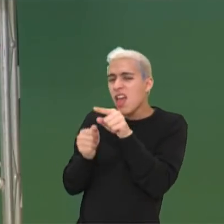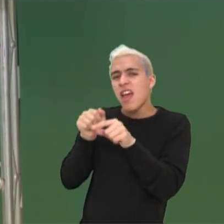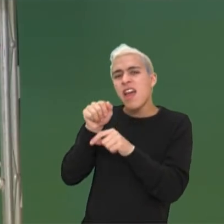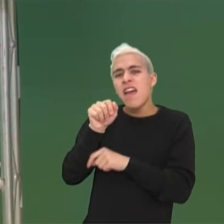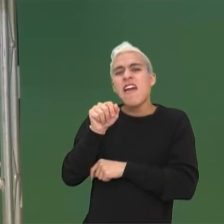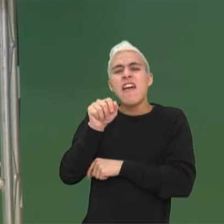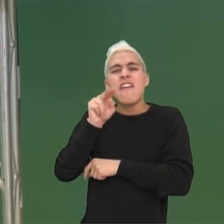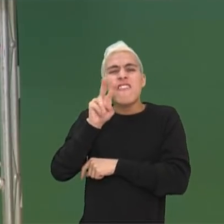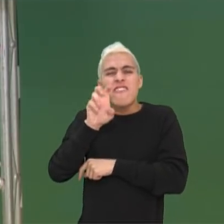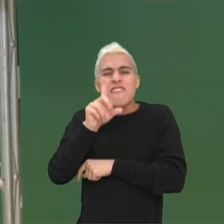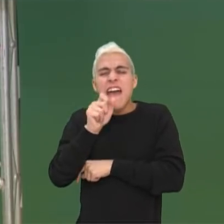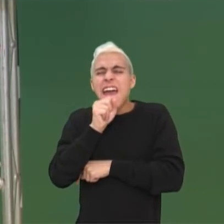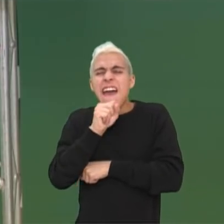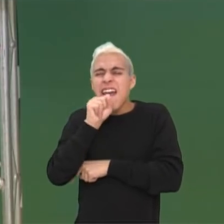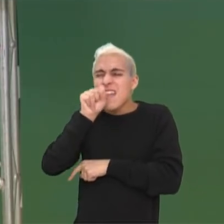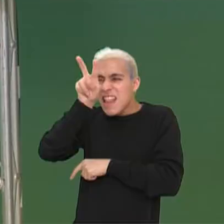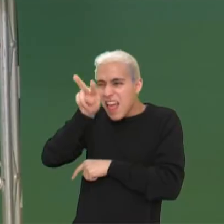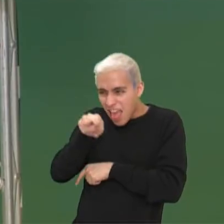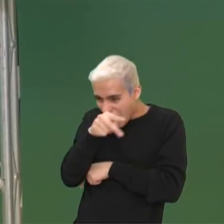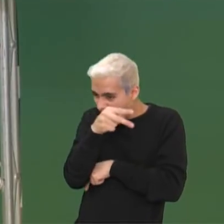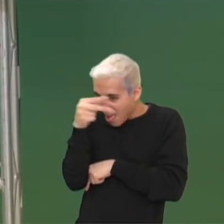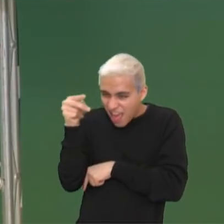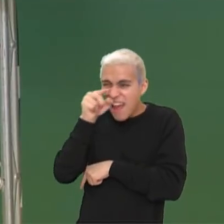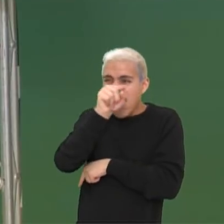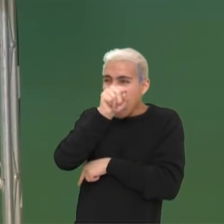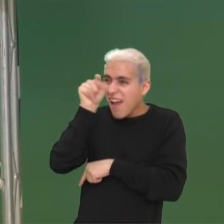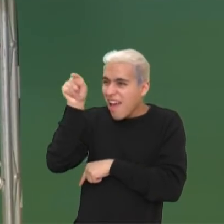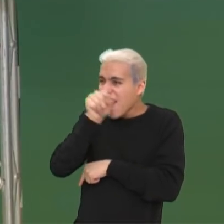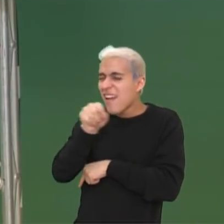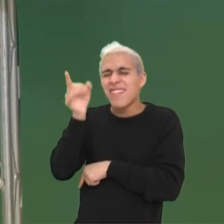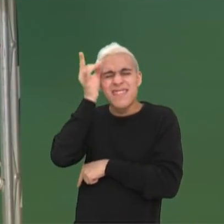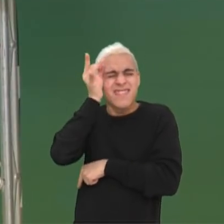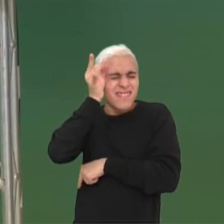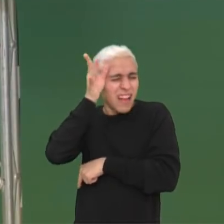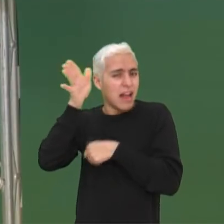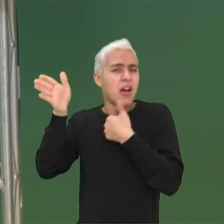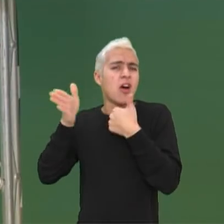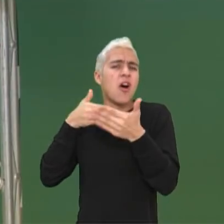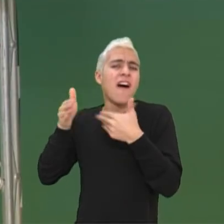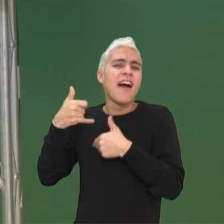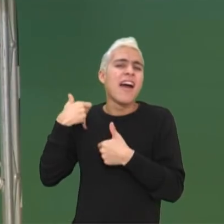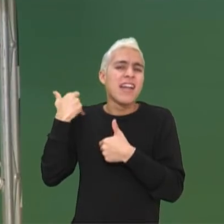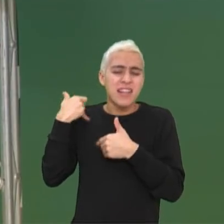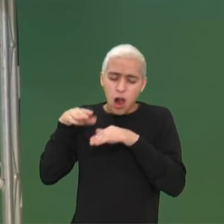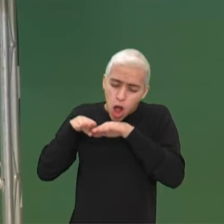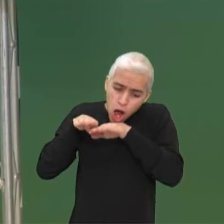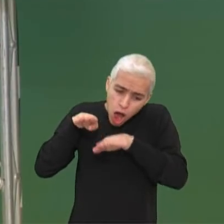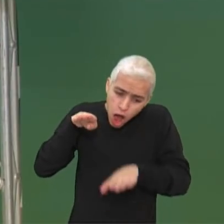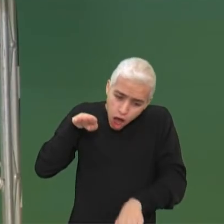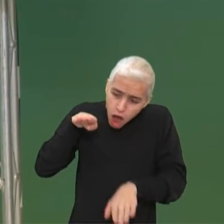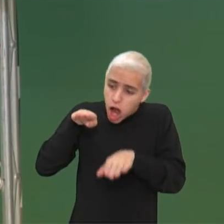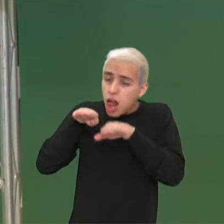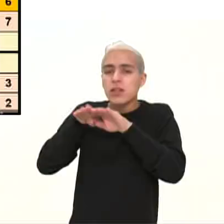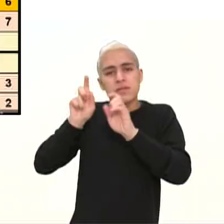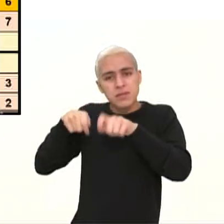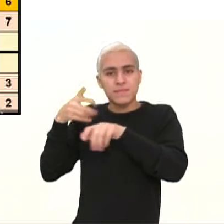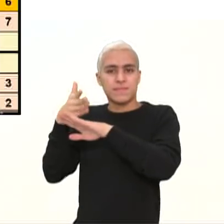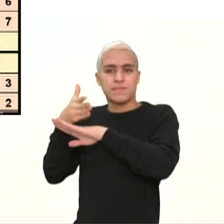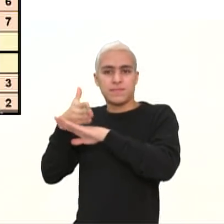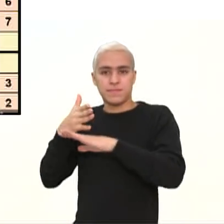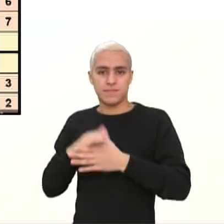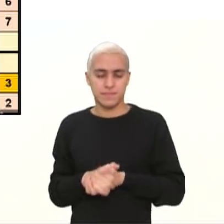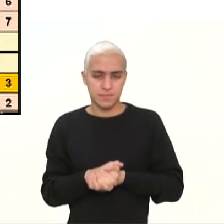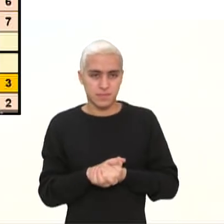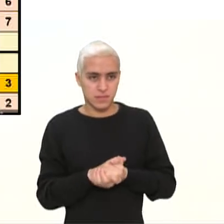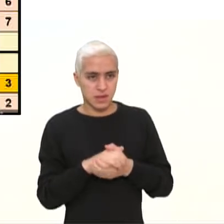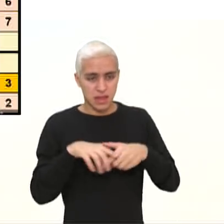de entender, bem mais fácil de praticar, qualquer um, qualquer idade aí consegue participar, né? Jogos de